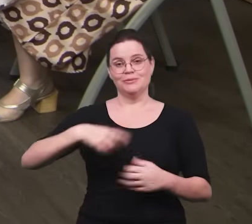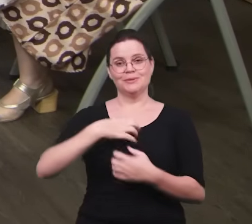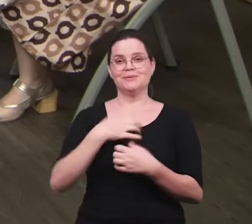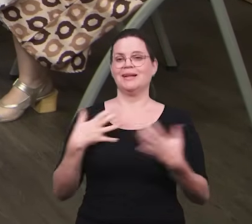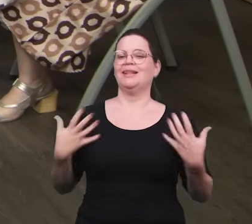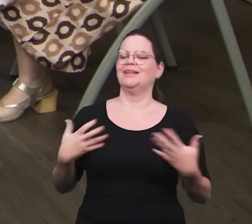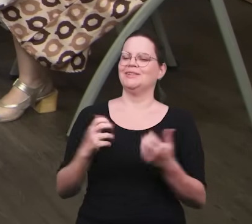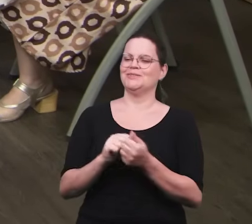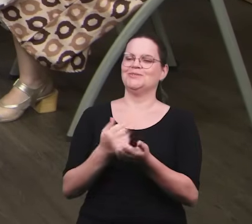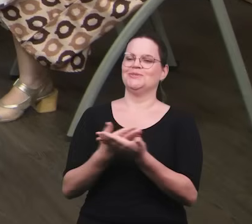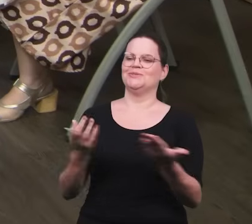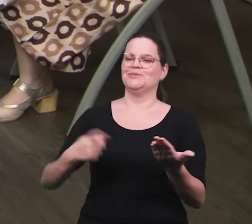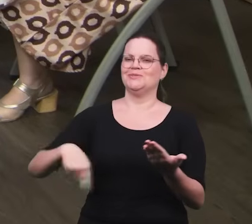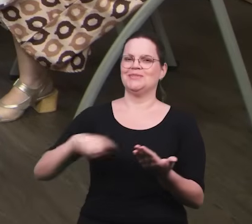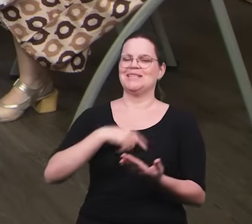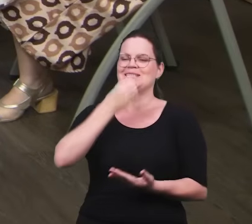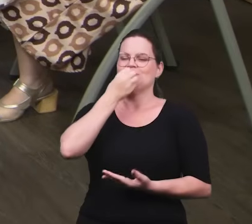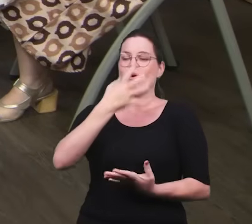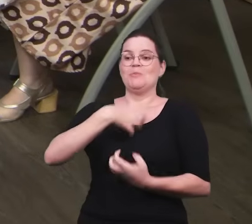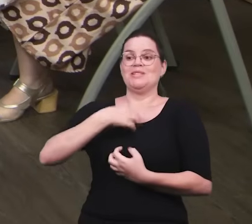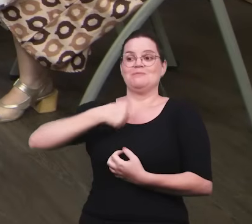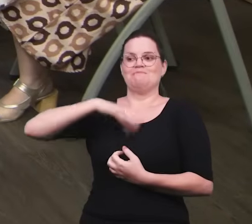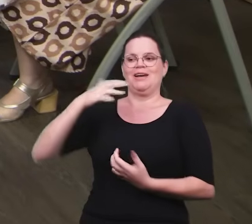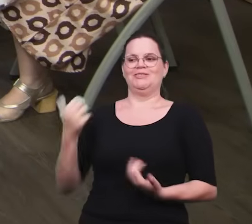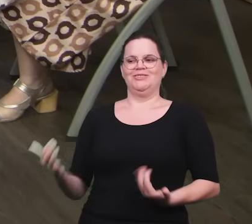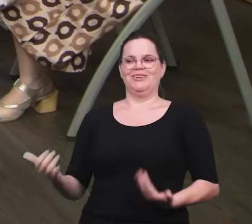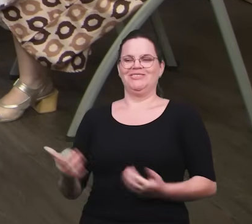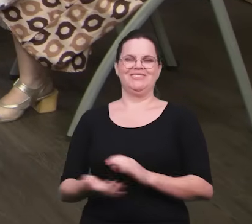se alegra em ter vocês aqui. Rejuvenesce